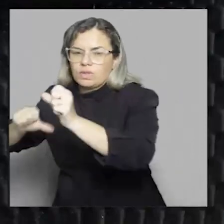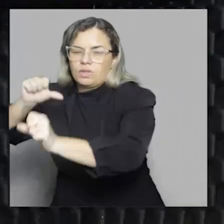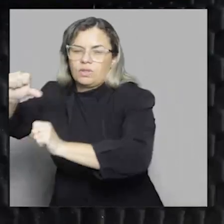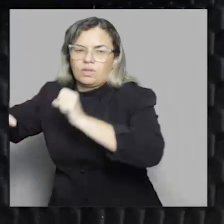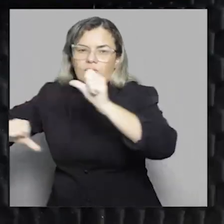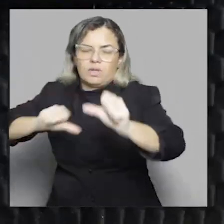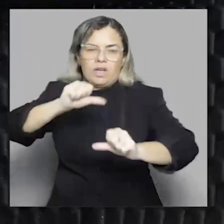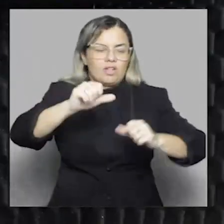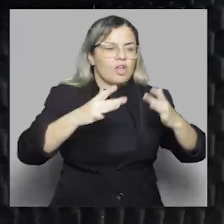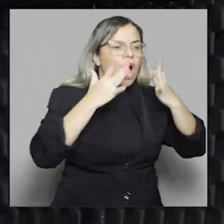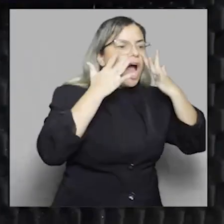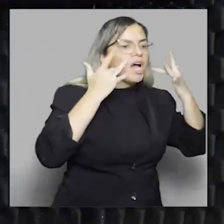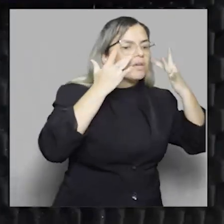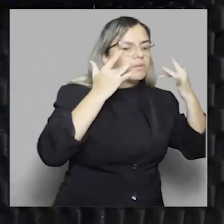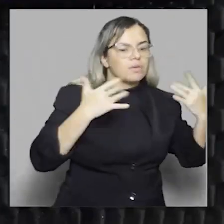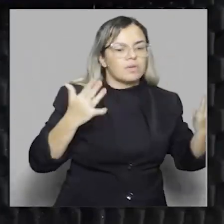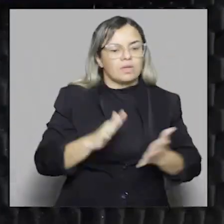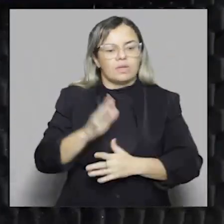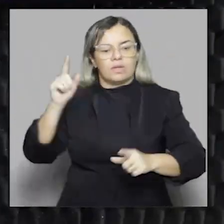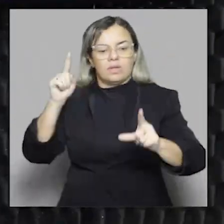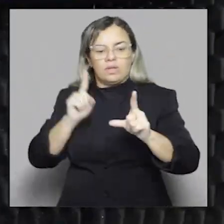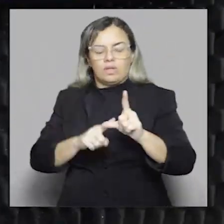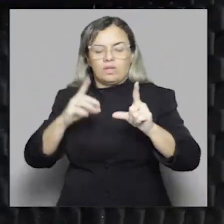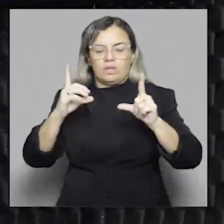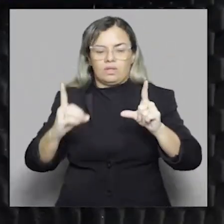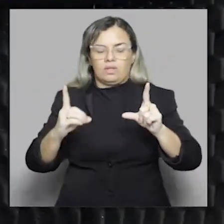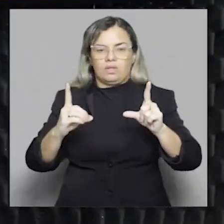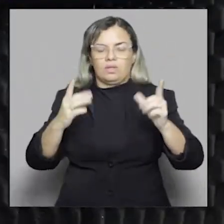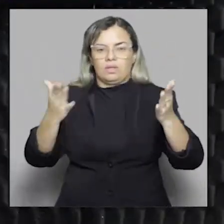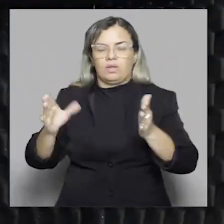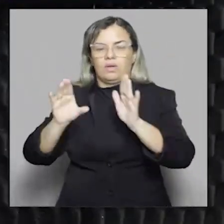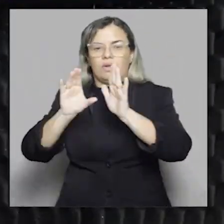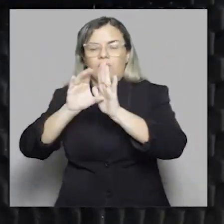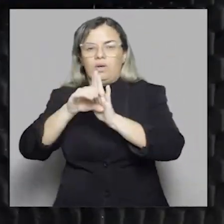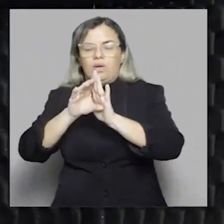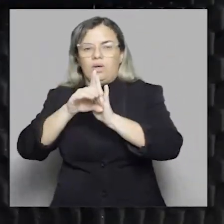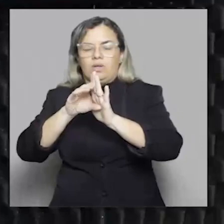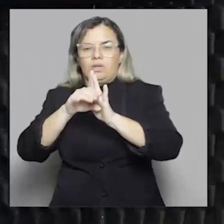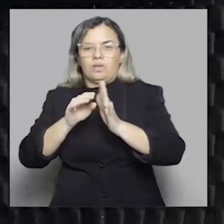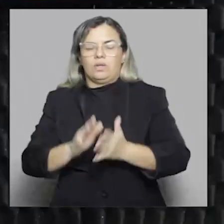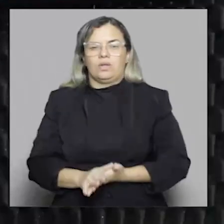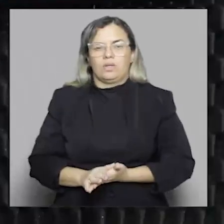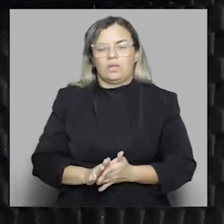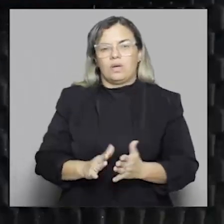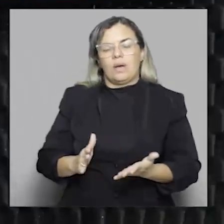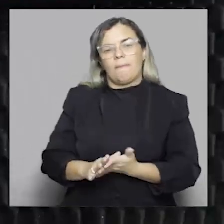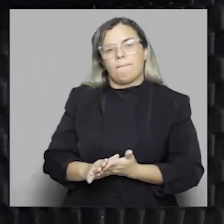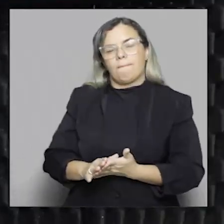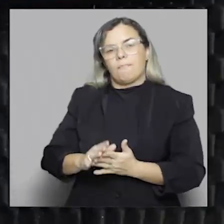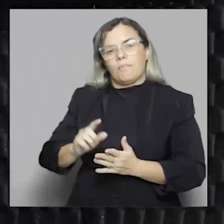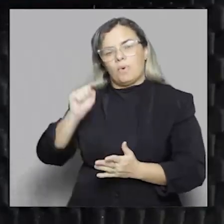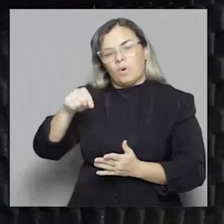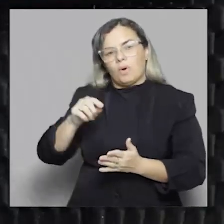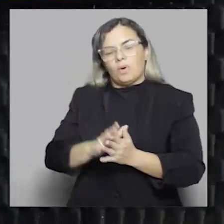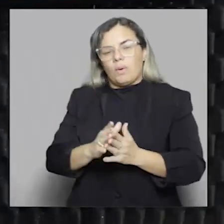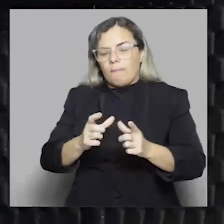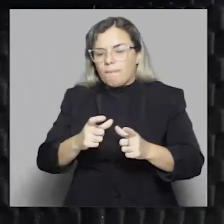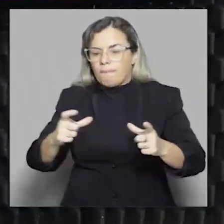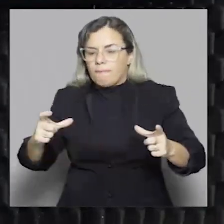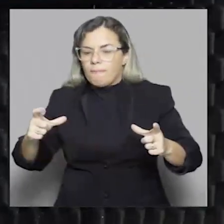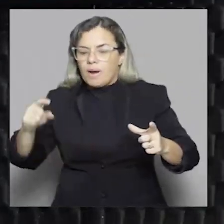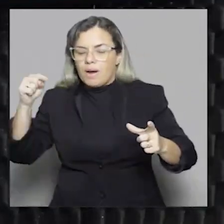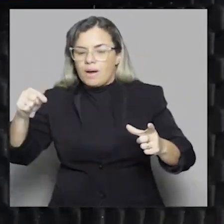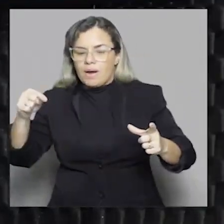transformados em obras de arte. O minimalismo, o conceito já diz, o mais é menos, quanto menos,